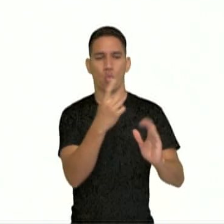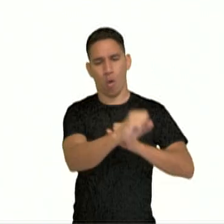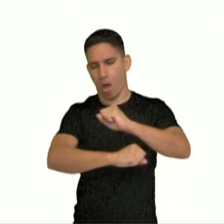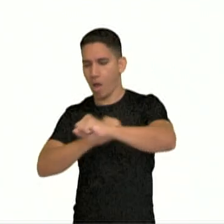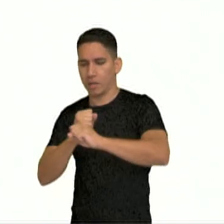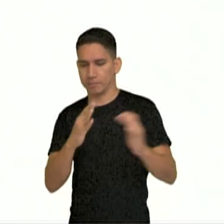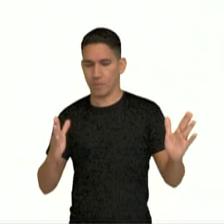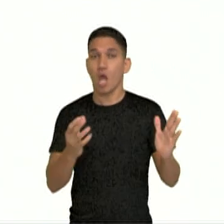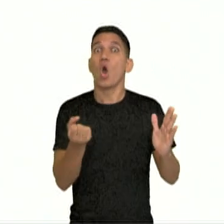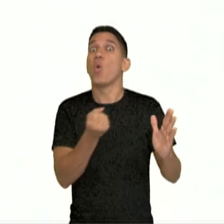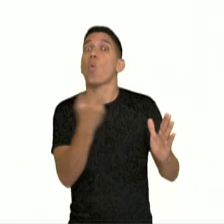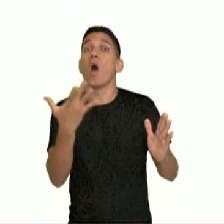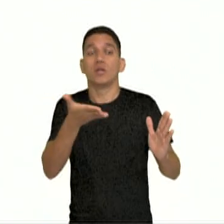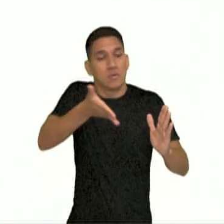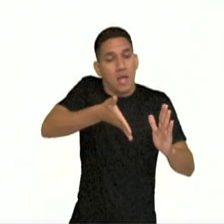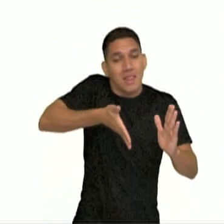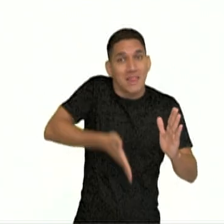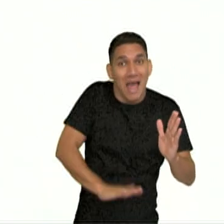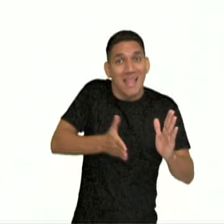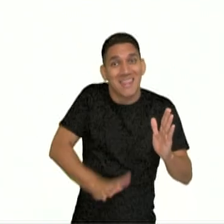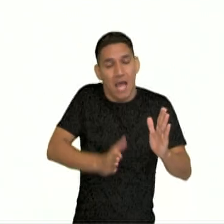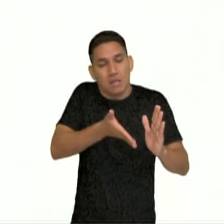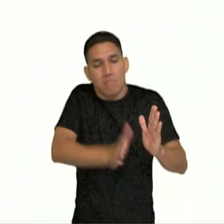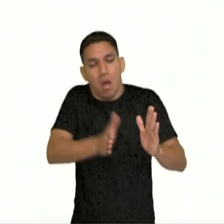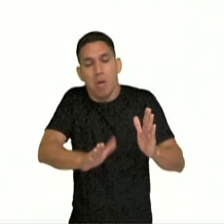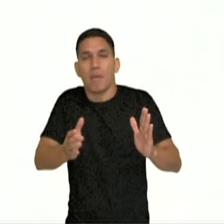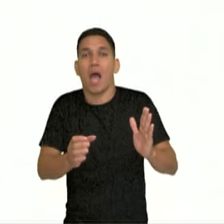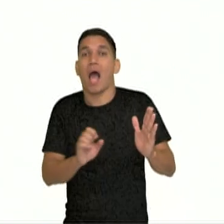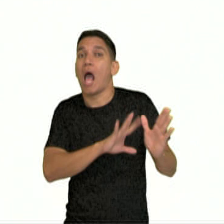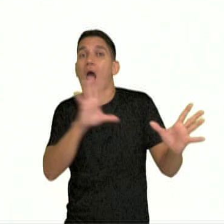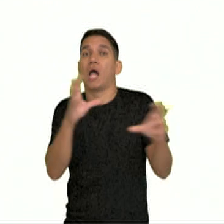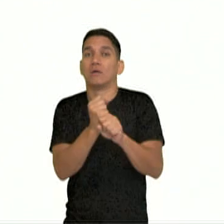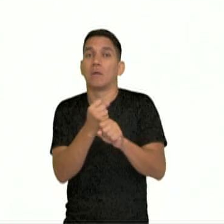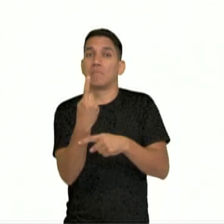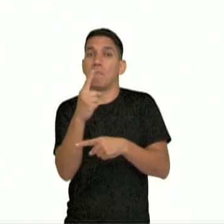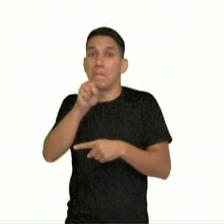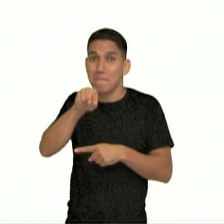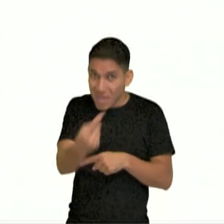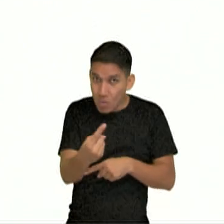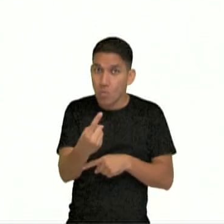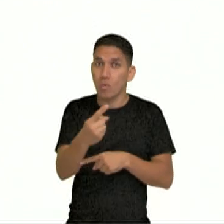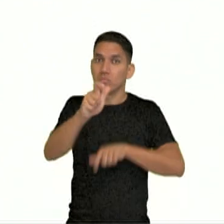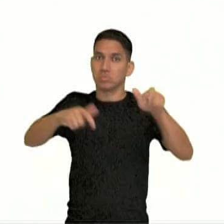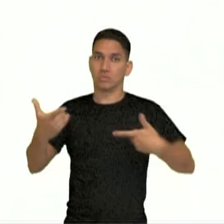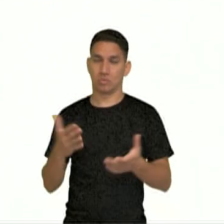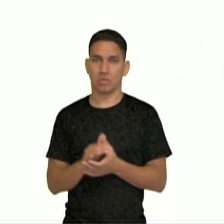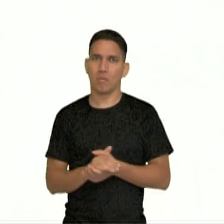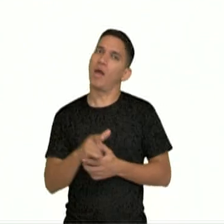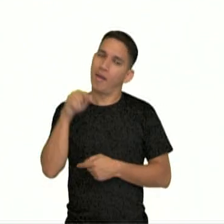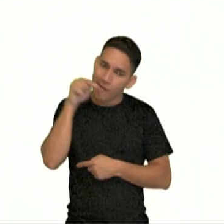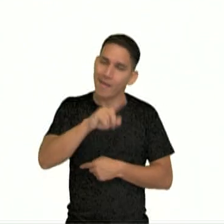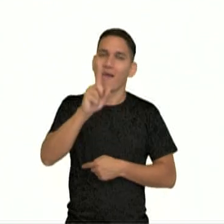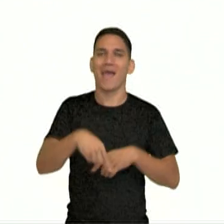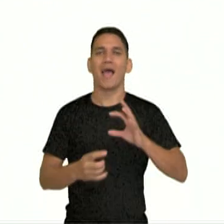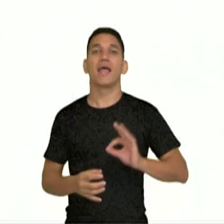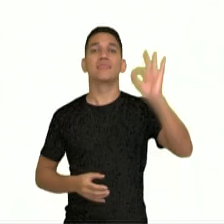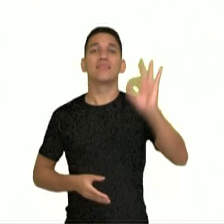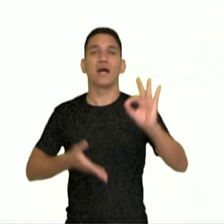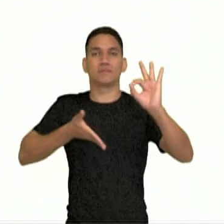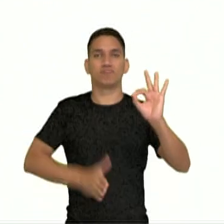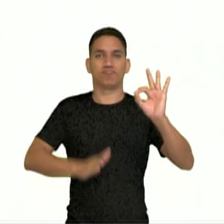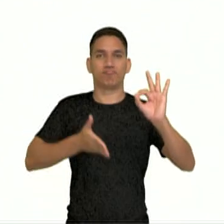quantos nascimentos a cada 1.000 pessoas? Aí eu vou ter ali a taxa de